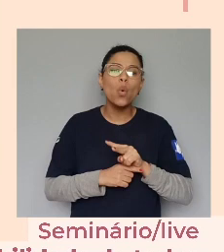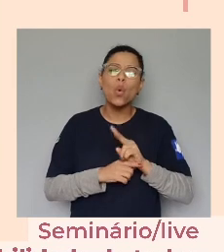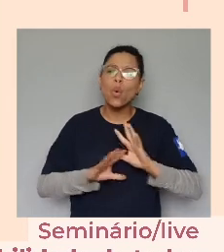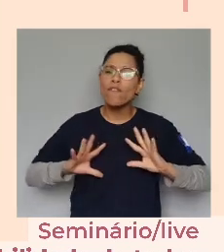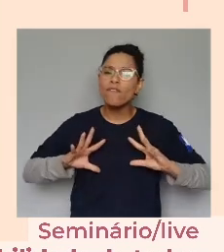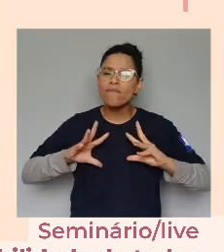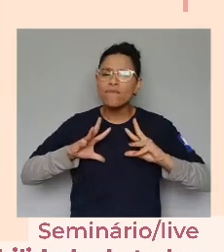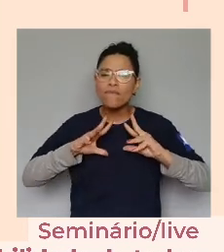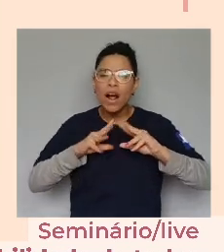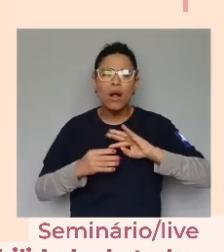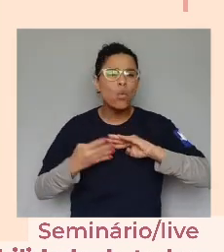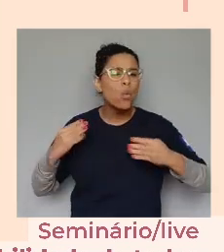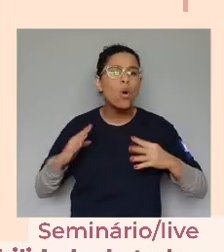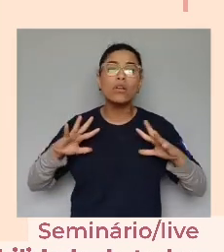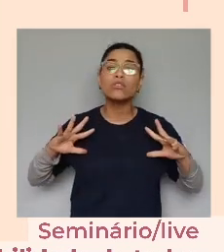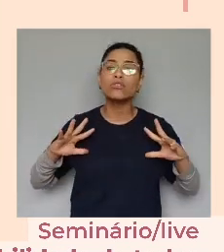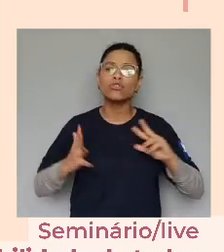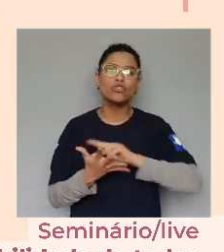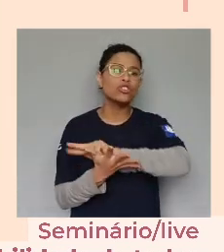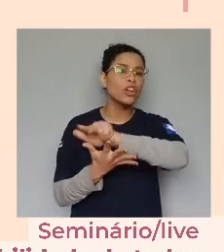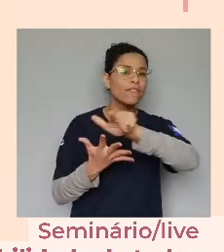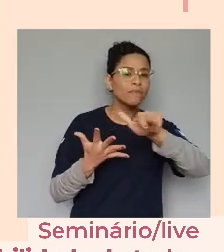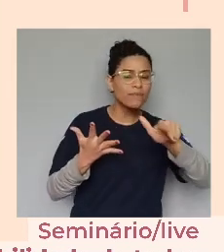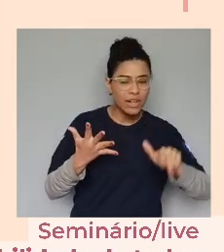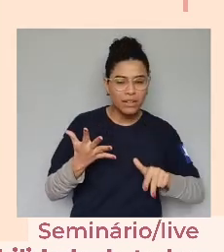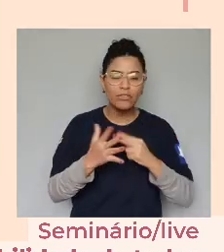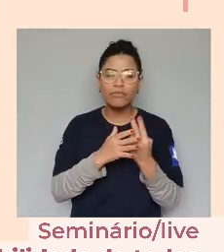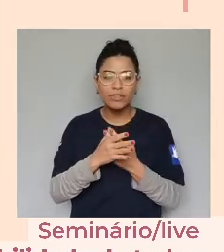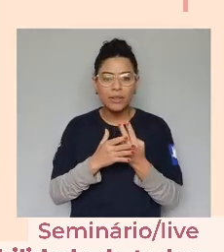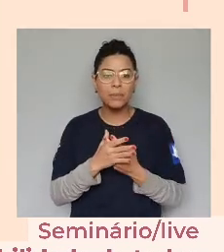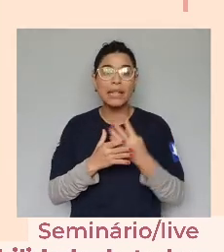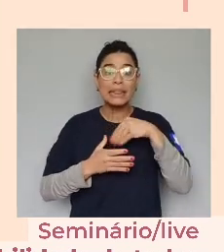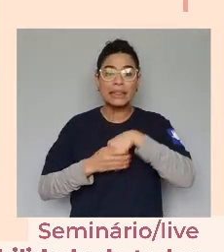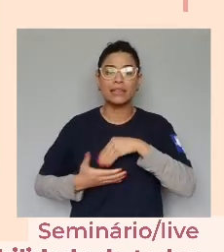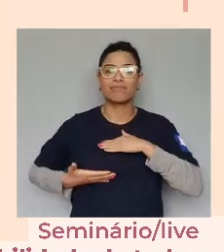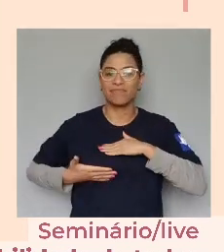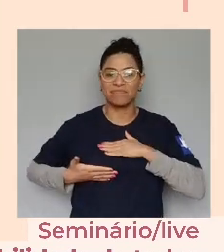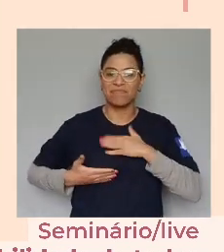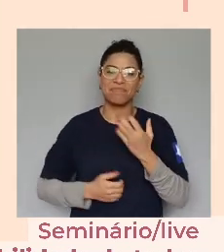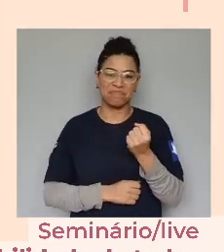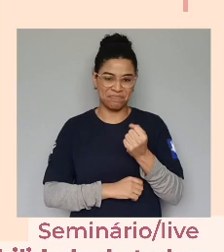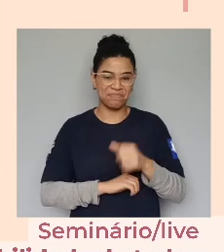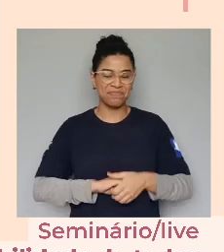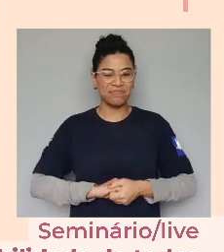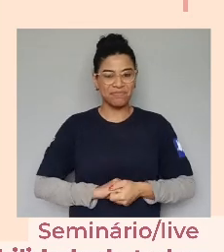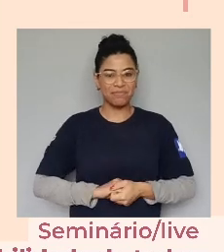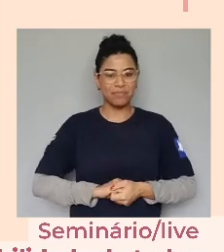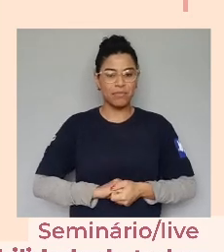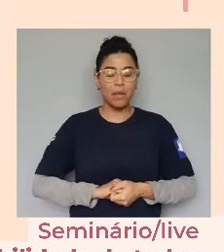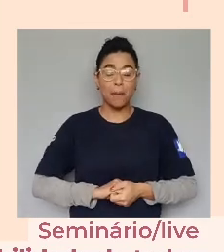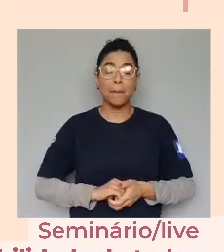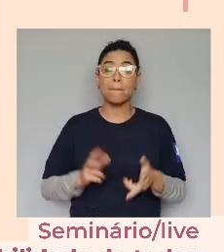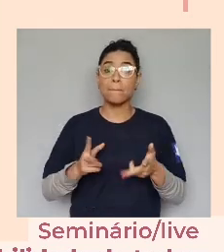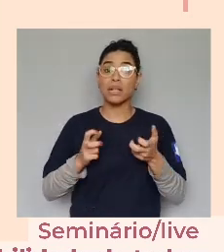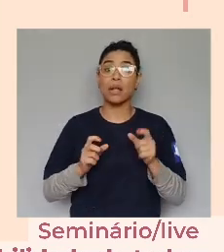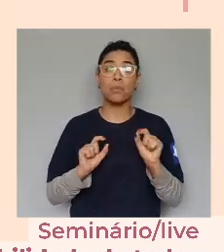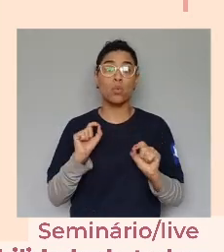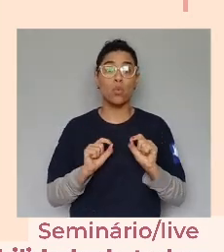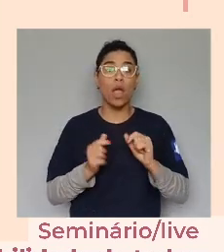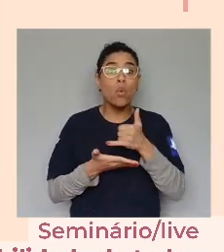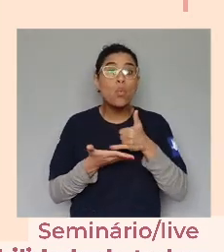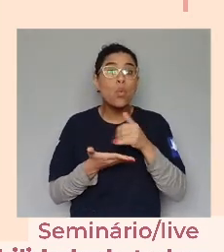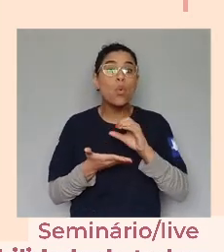hormônios, temos enzimas, temos diversos nutrientes no leite humano. A gente tem que a gordura,